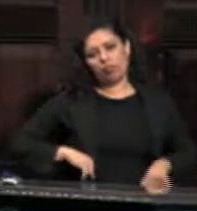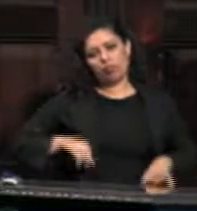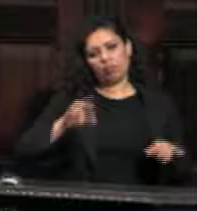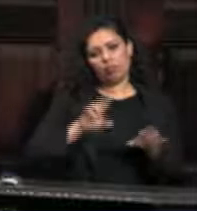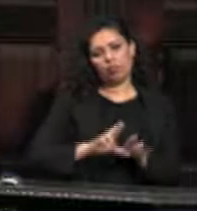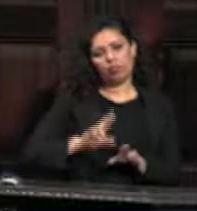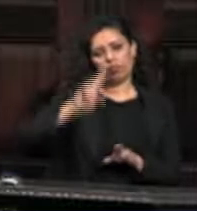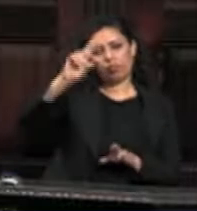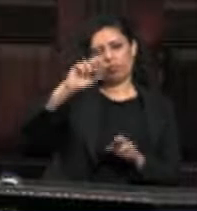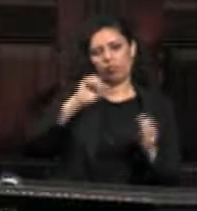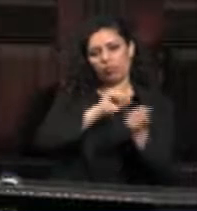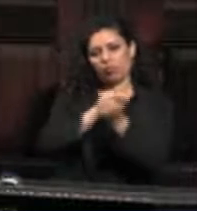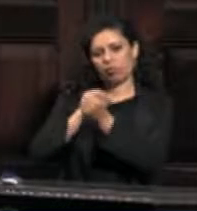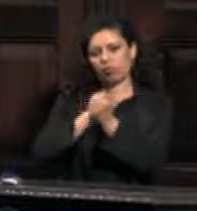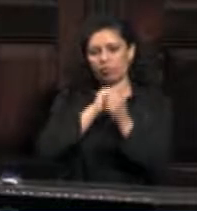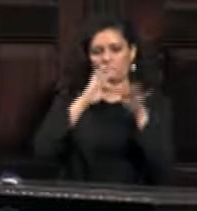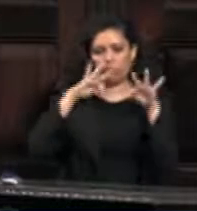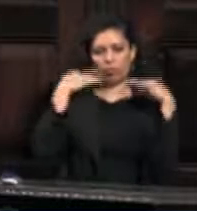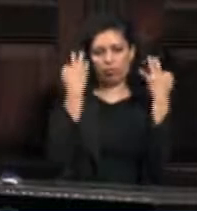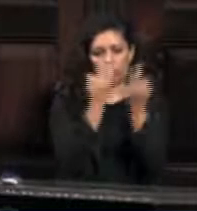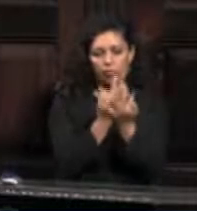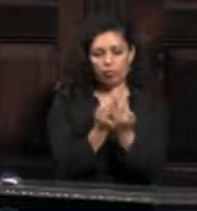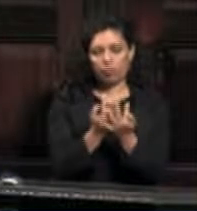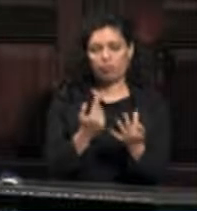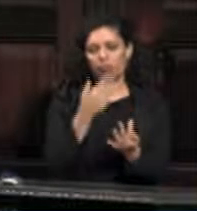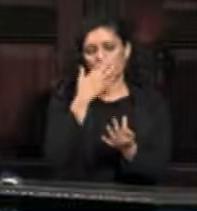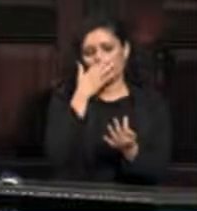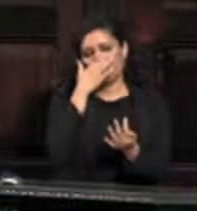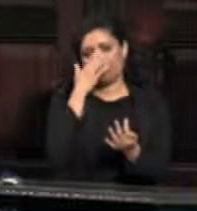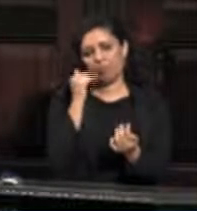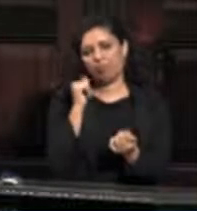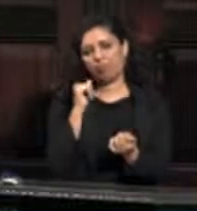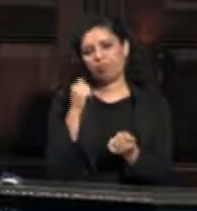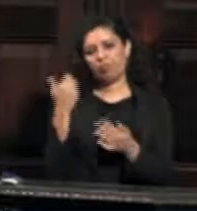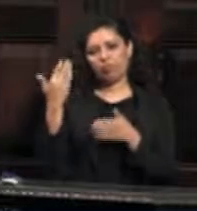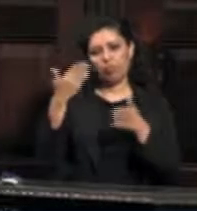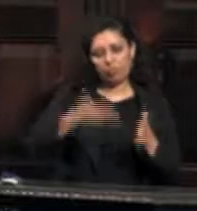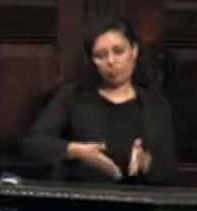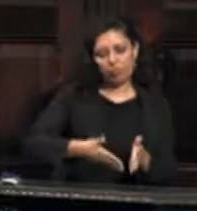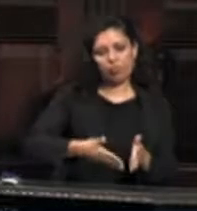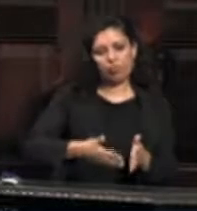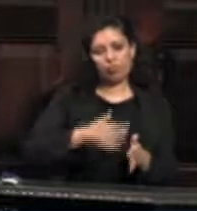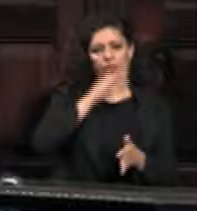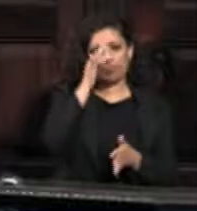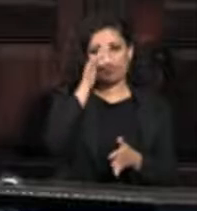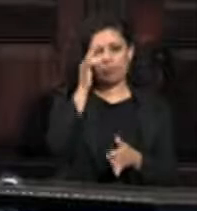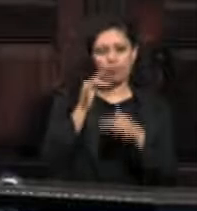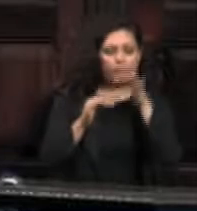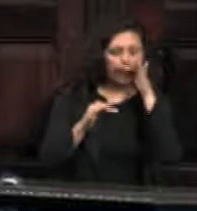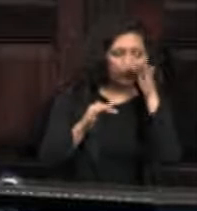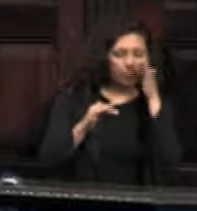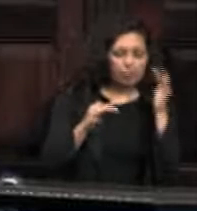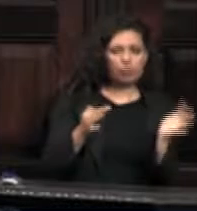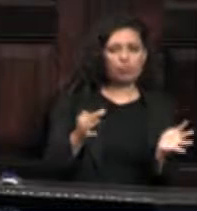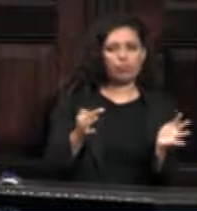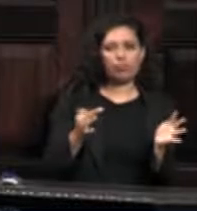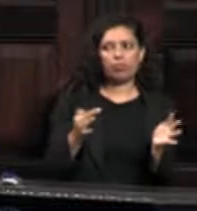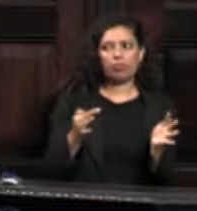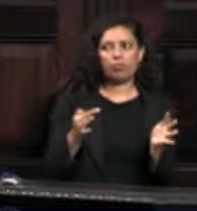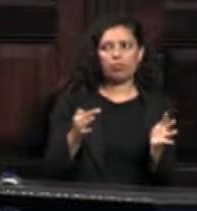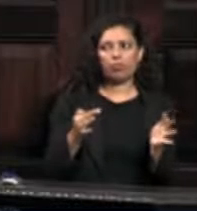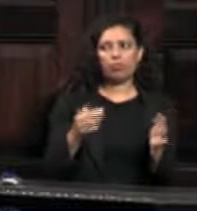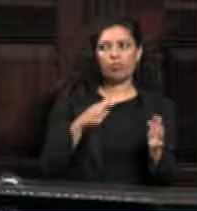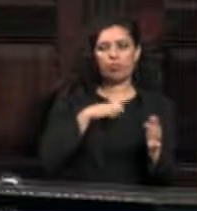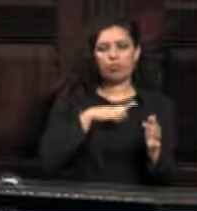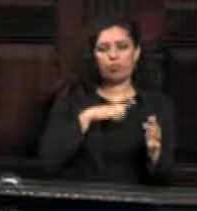de Nova Friburgo ou que tem responsabilidade do próprio Estado, e quando chegam aqui fornecendo as flores na capital, eles